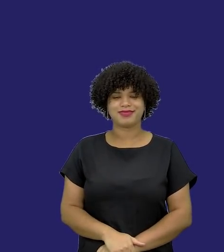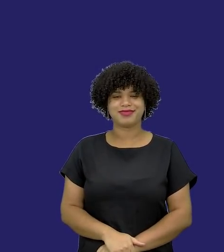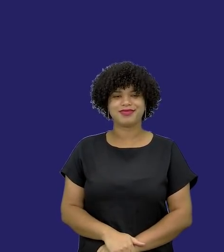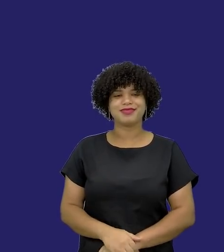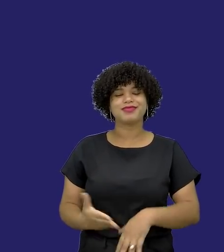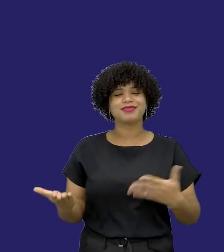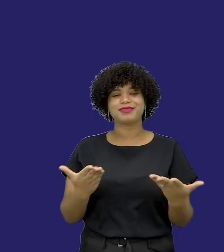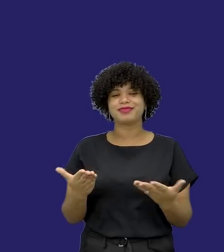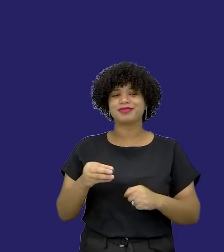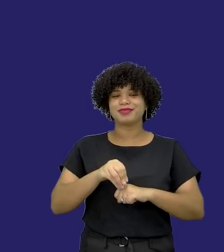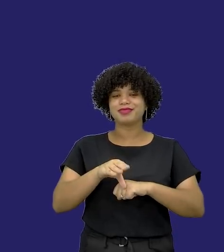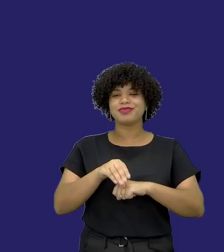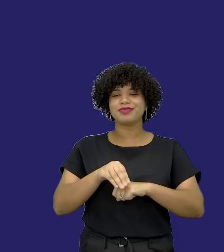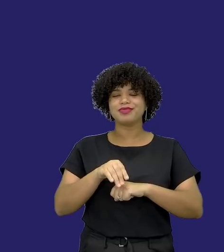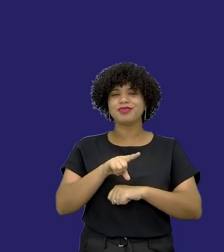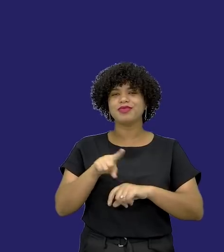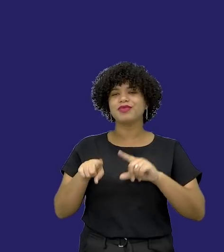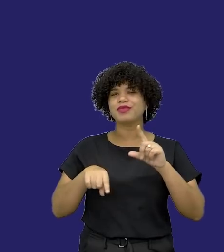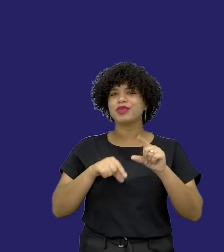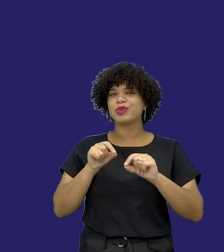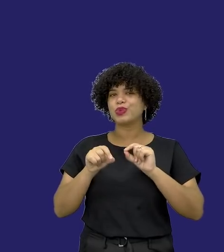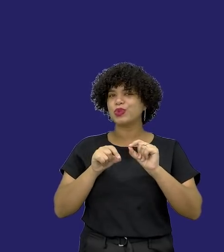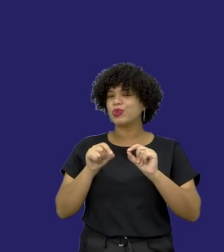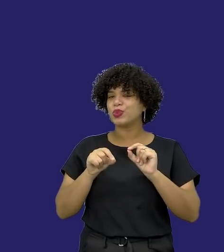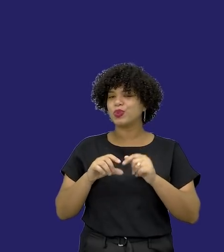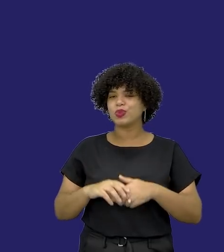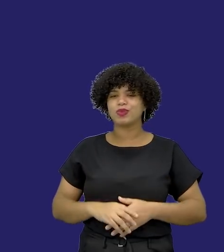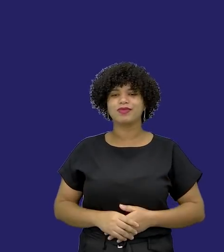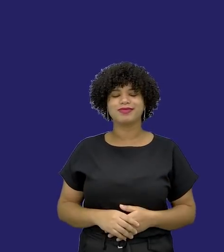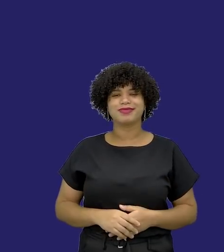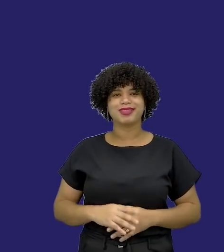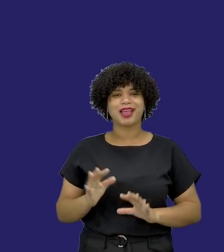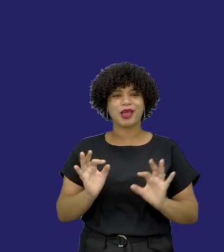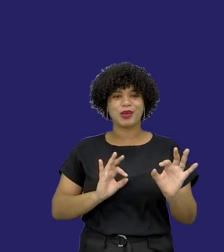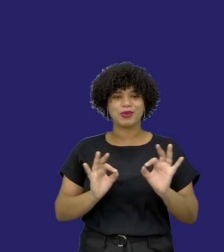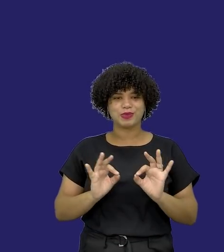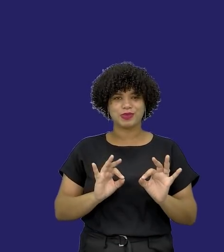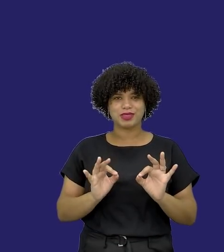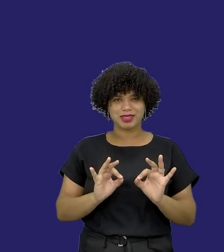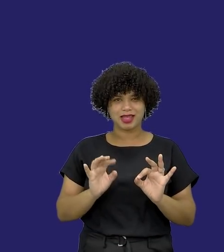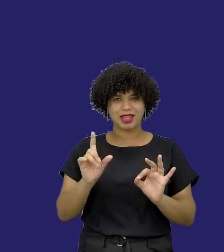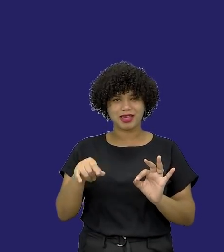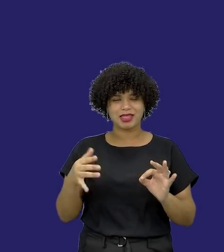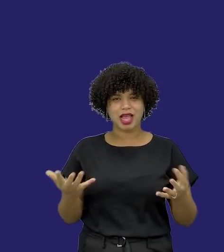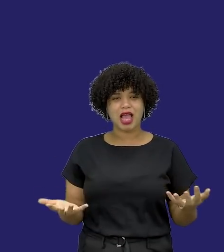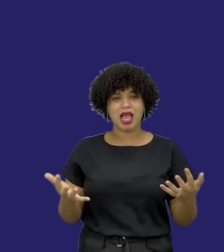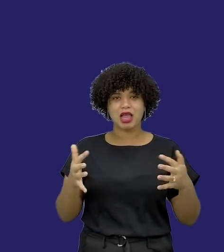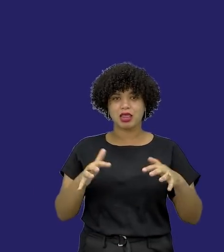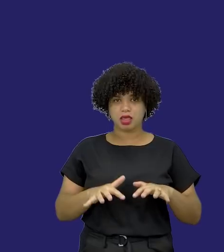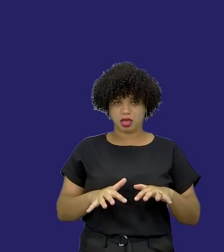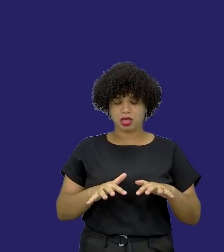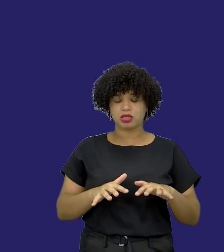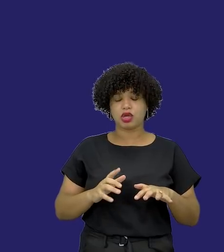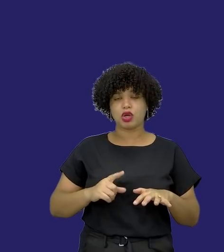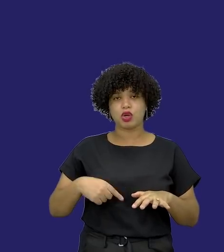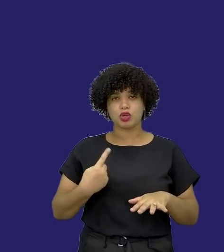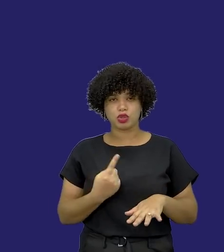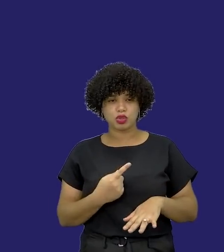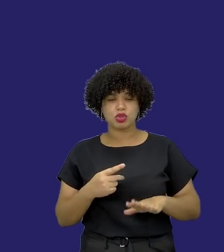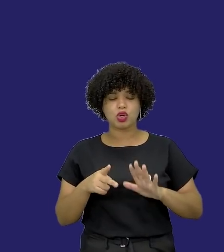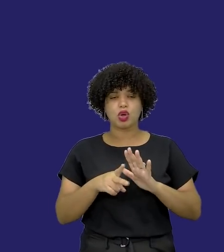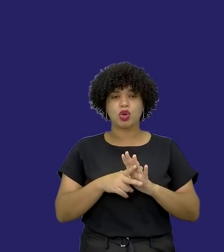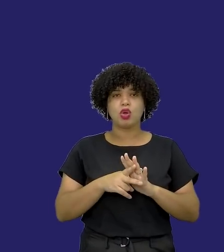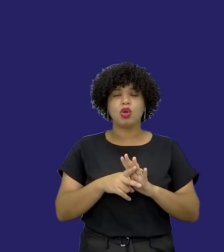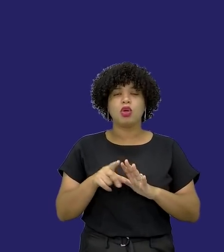vai sugerir para vocês um projeto integrador aqui que nós, formadores aqui